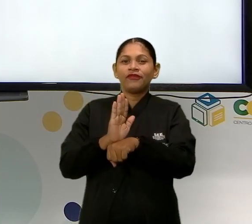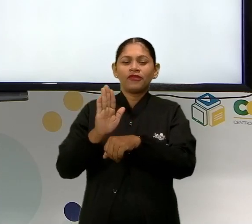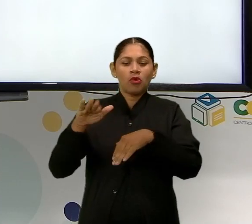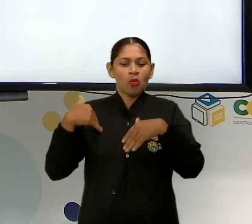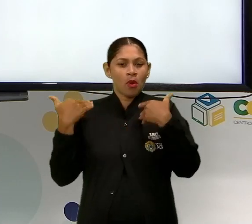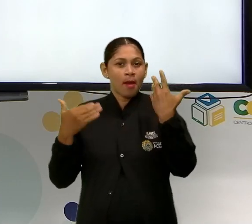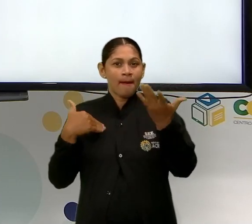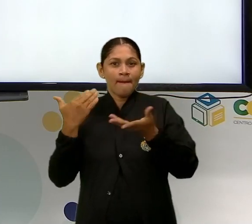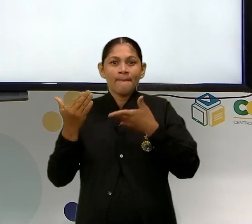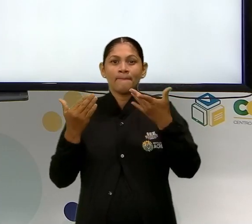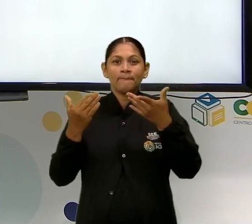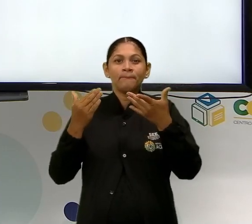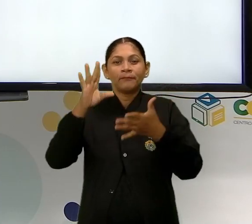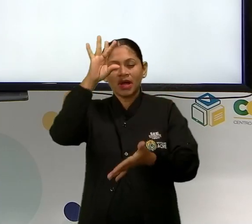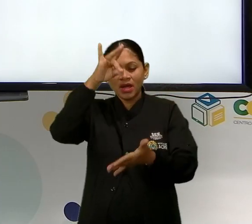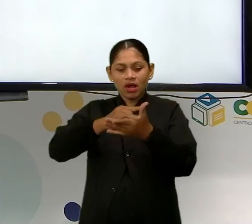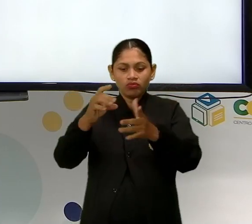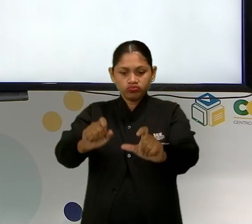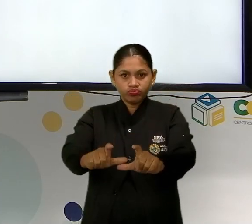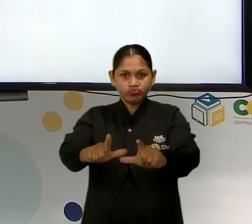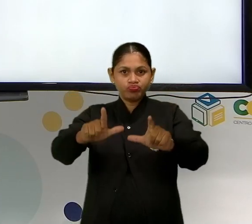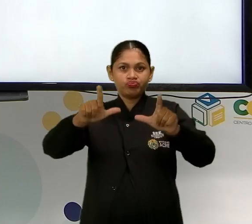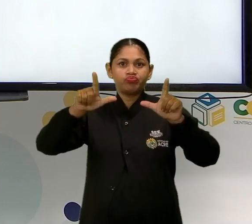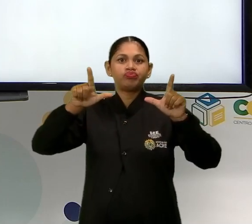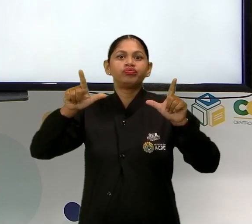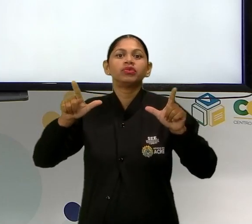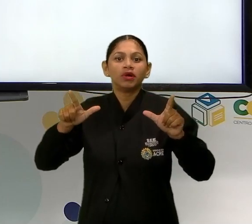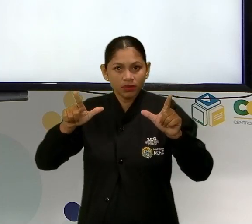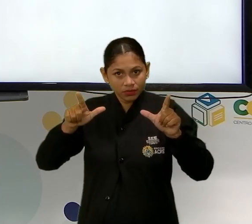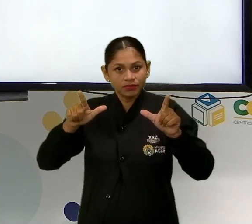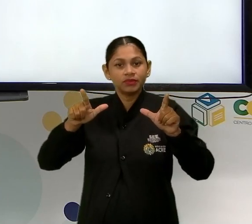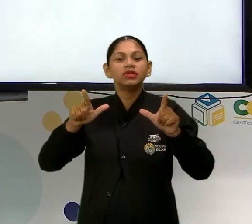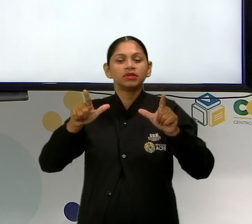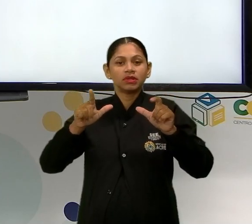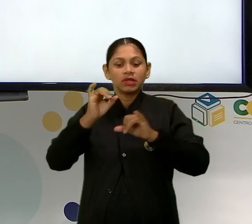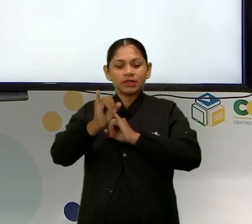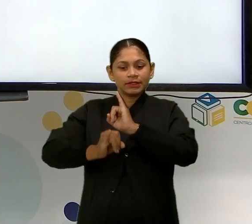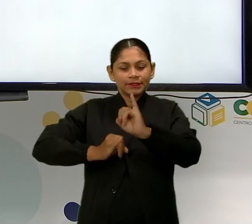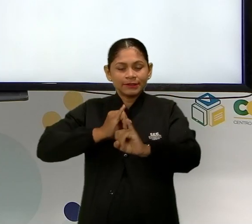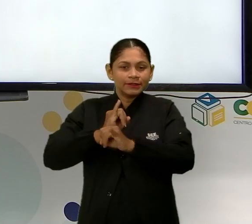aumentada, realidade virtual. Hoje a gente consegue também